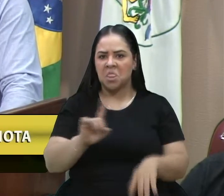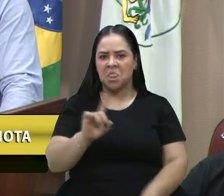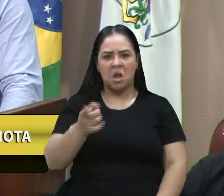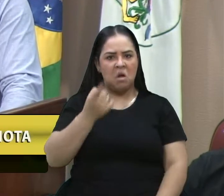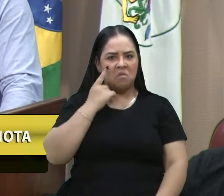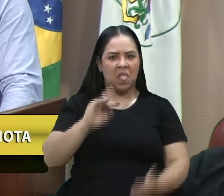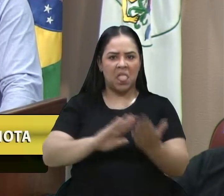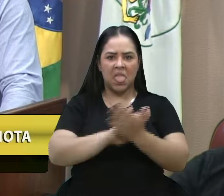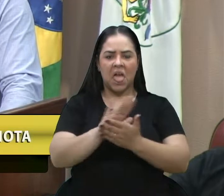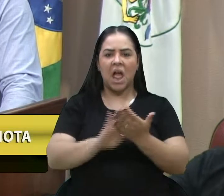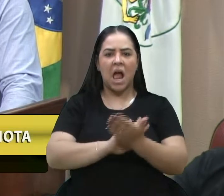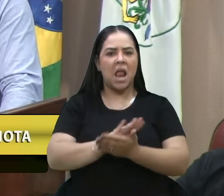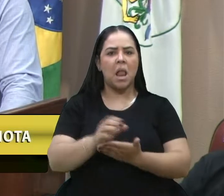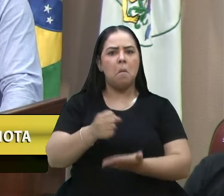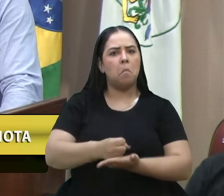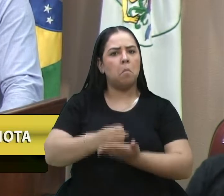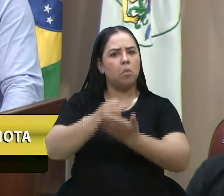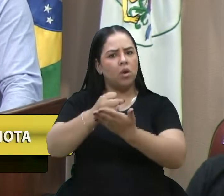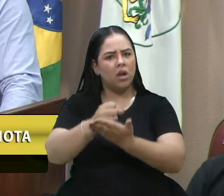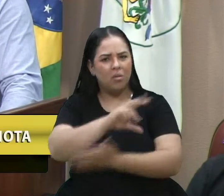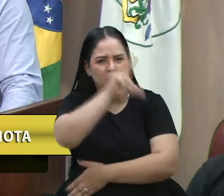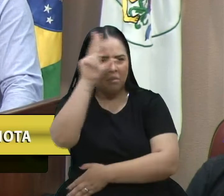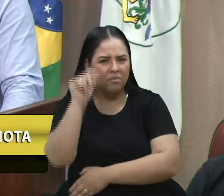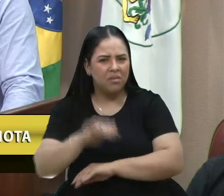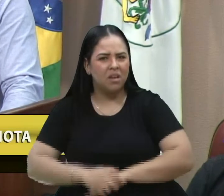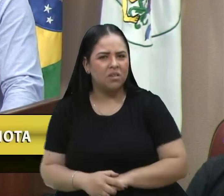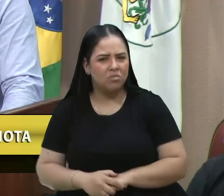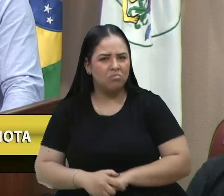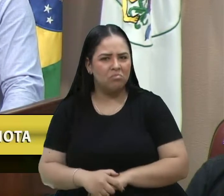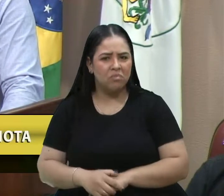prefeito. Mas não vi ninguém